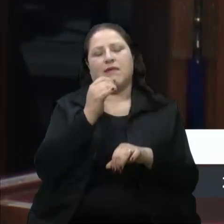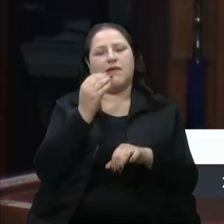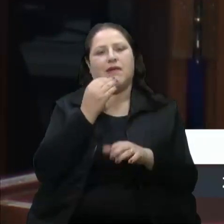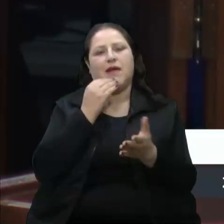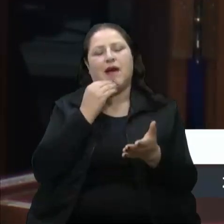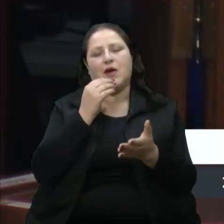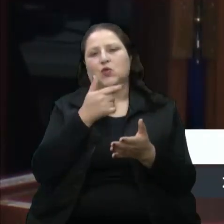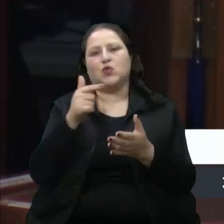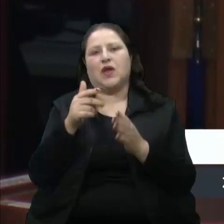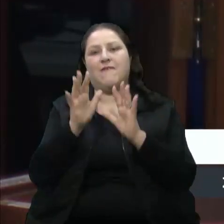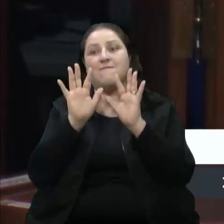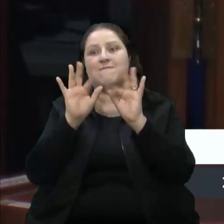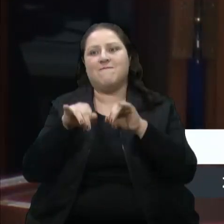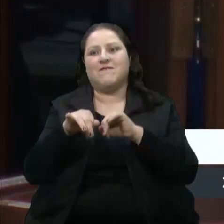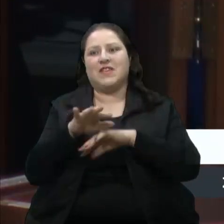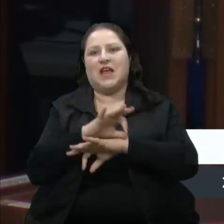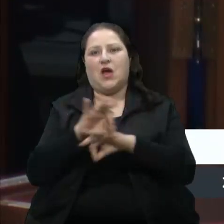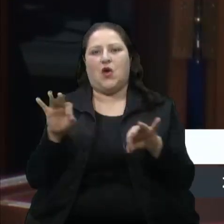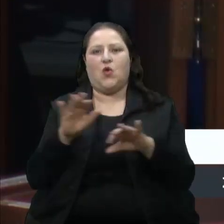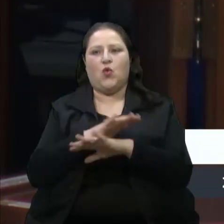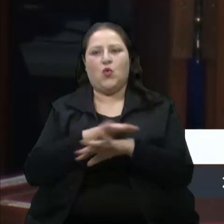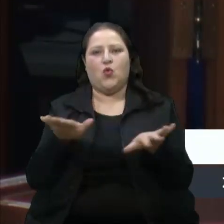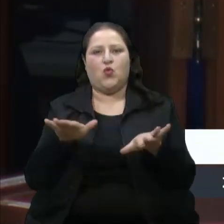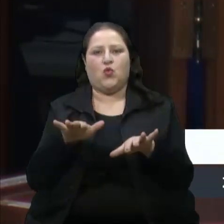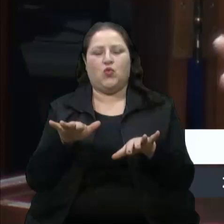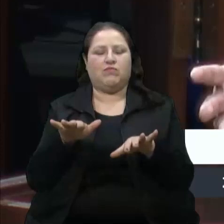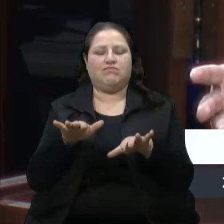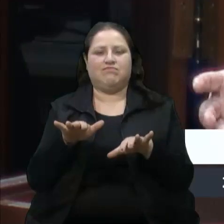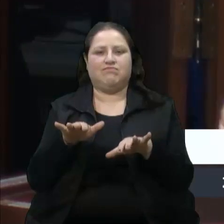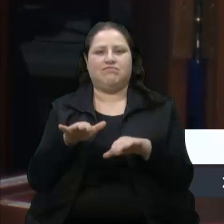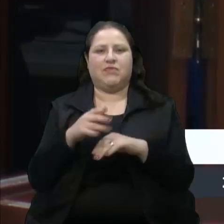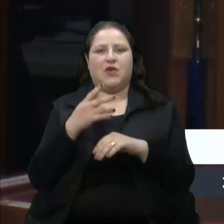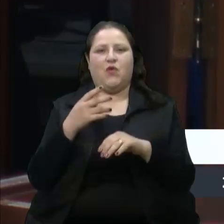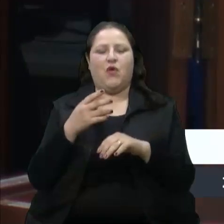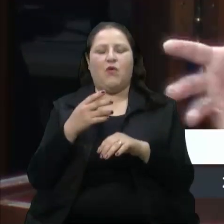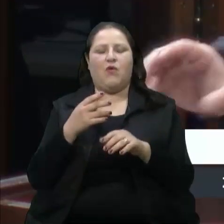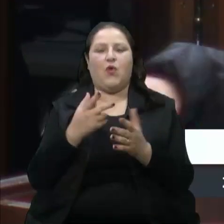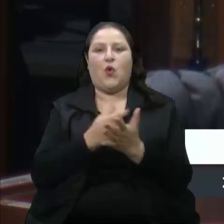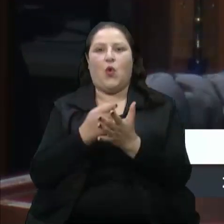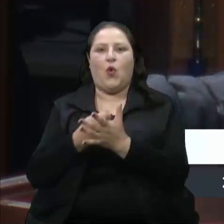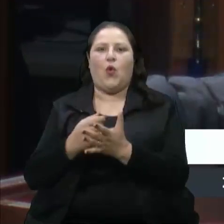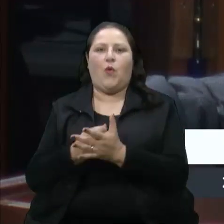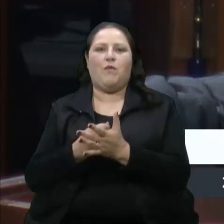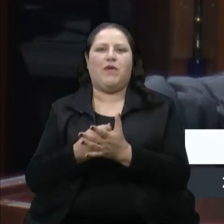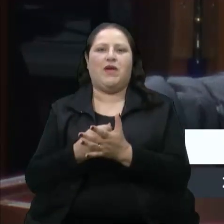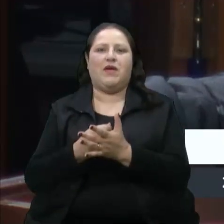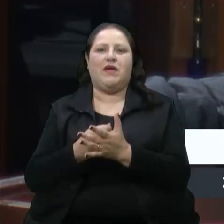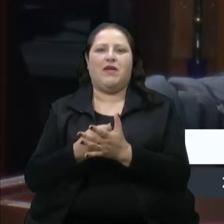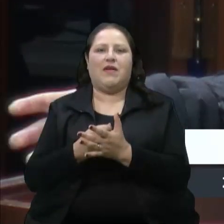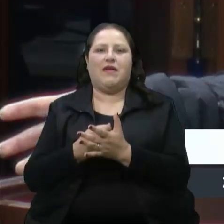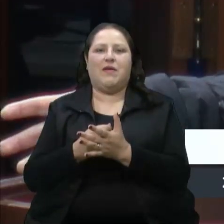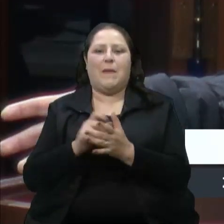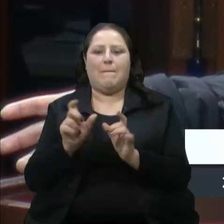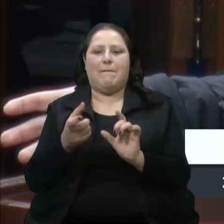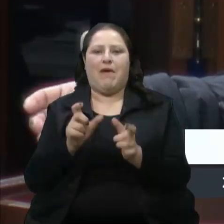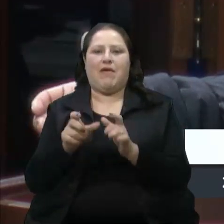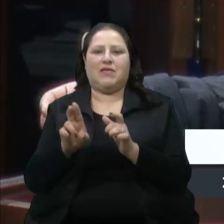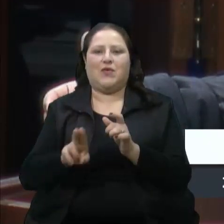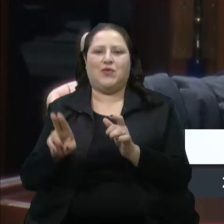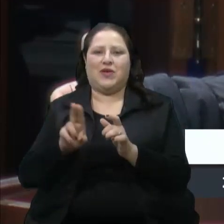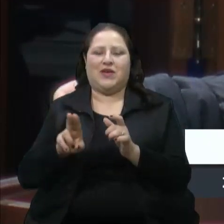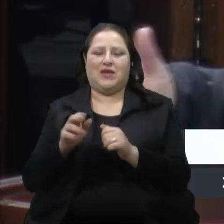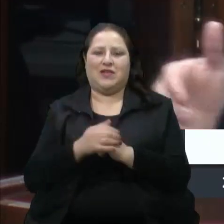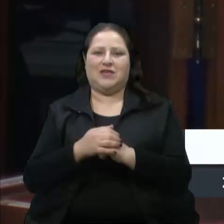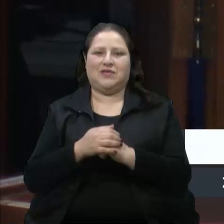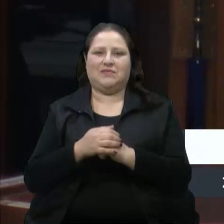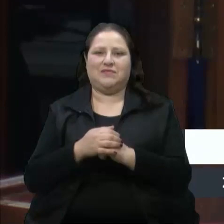se acabasse, né, esse comércio negro, vamos dizer, né, das peças usadas, né, desde que não